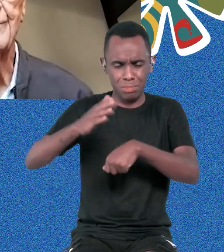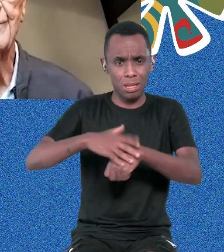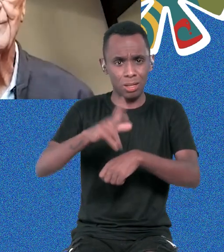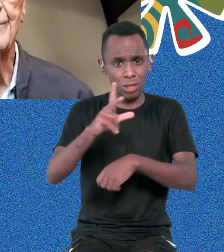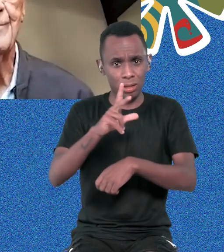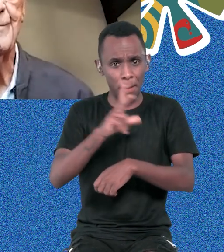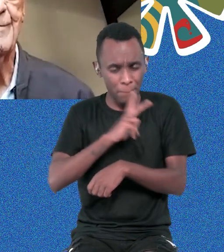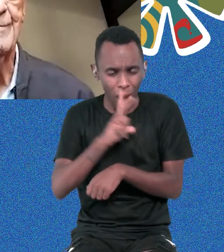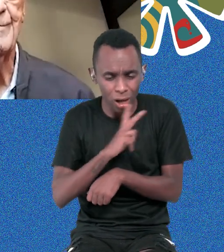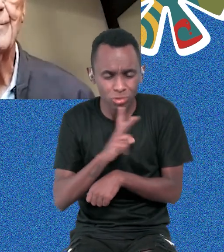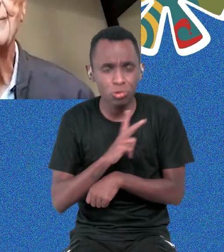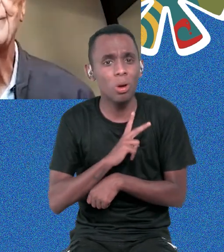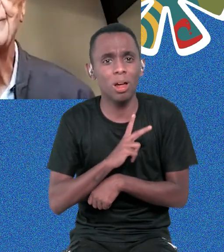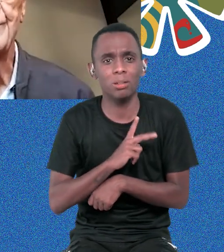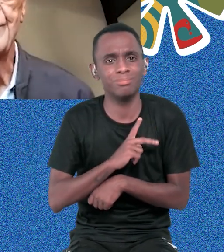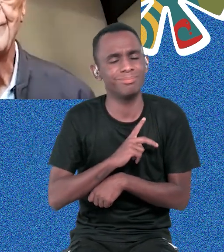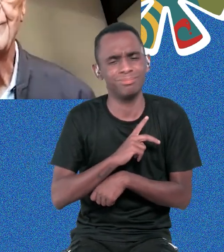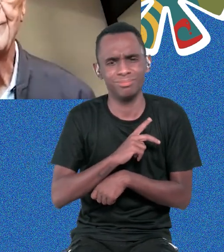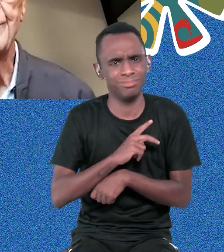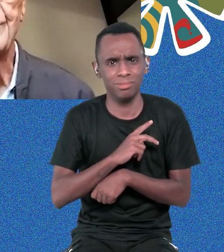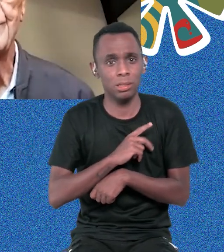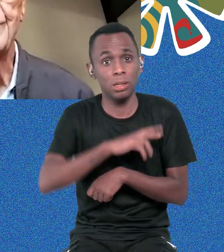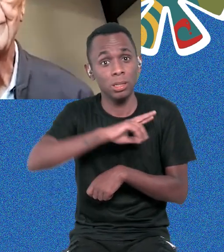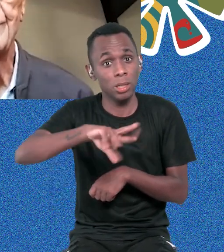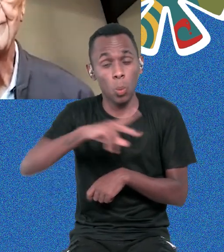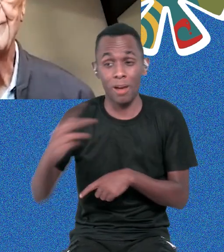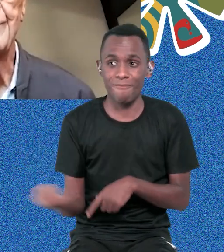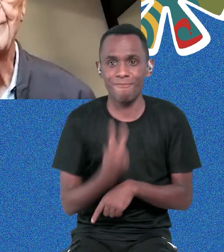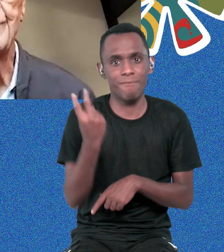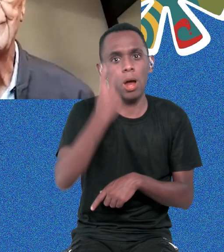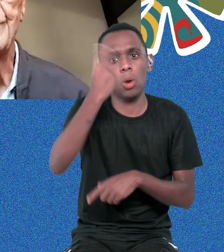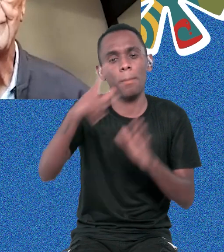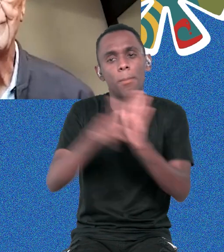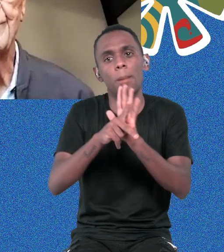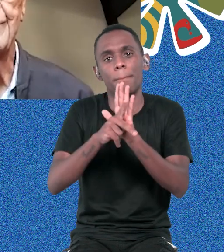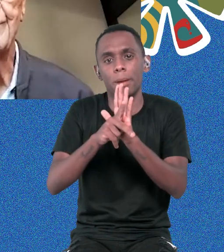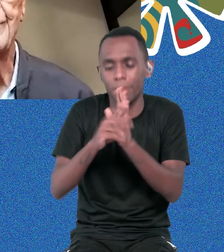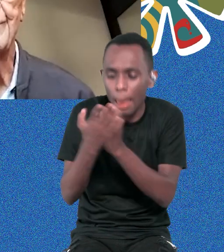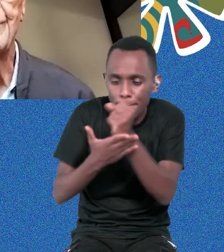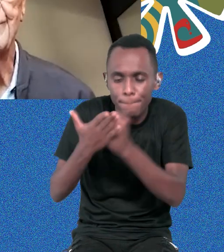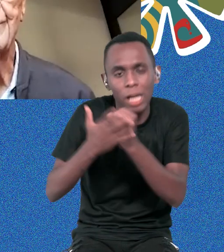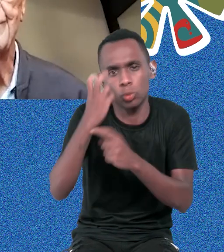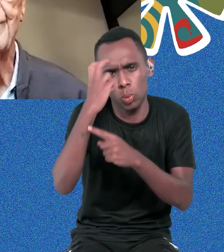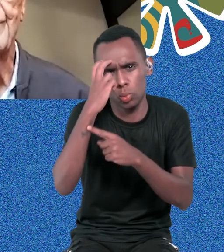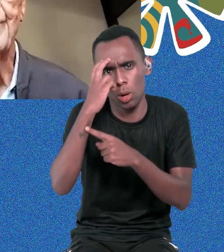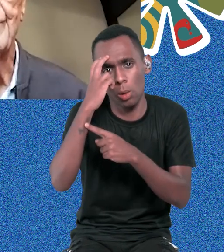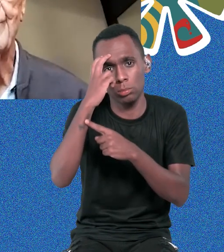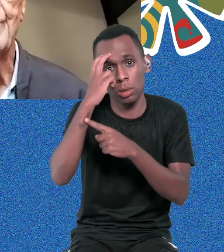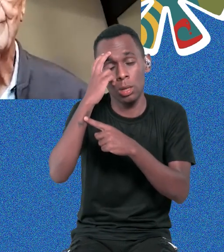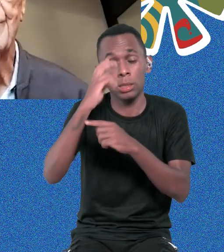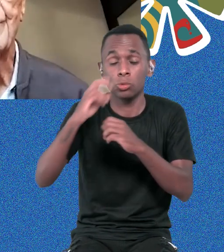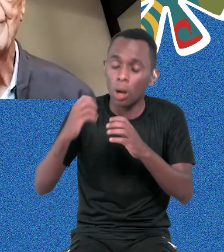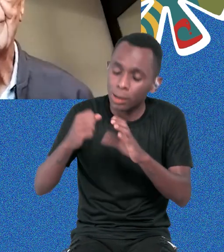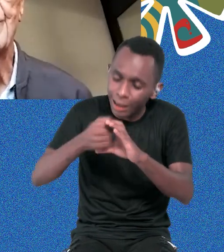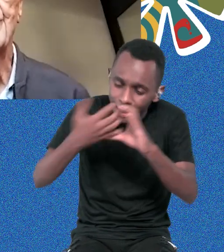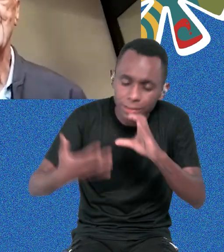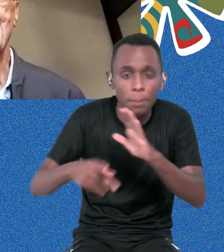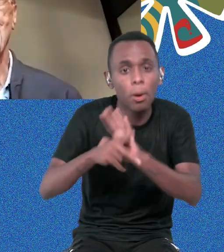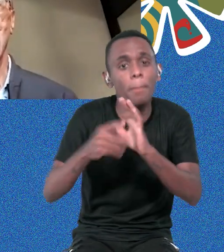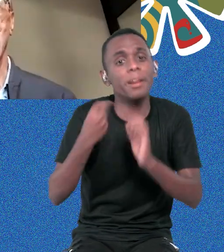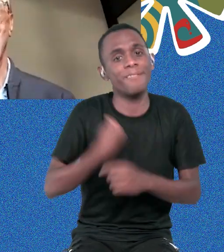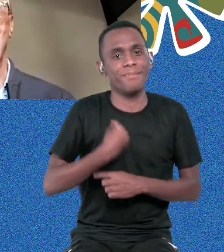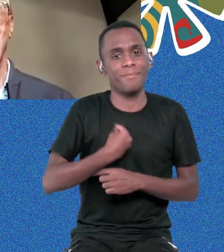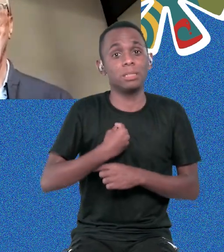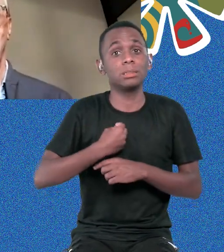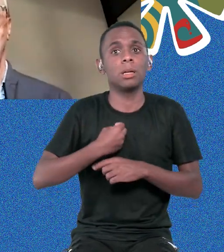propriedade, ou seja, isso não é um valor constituinte na sua matriz cultural, na sua matriz de